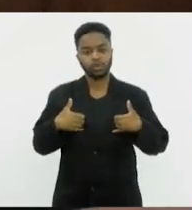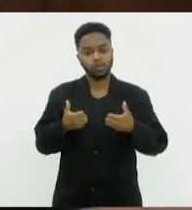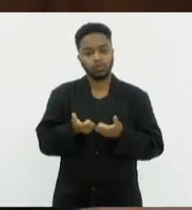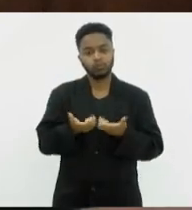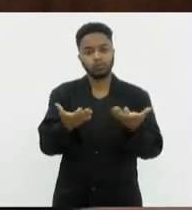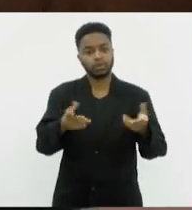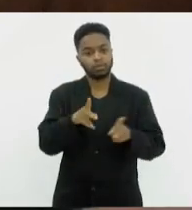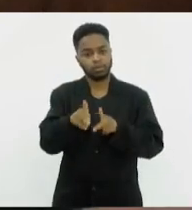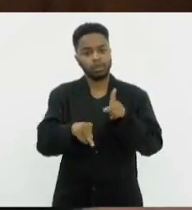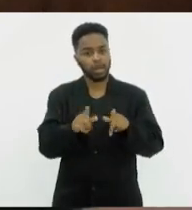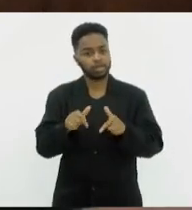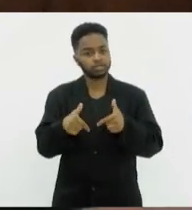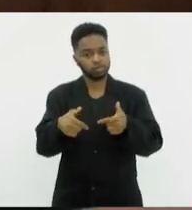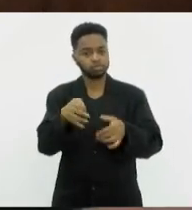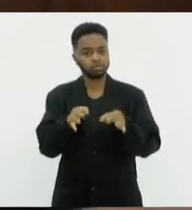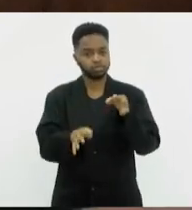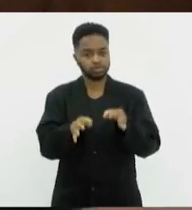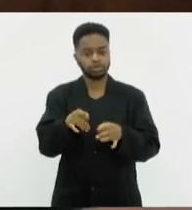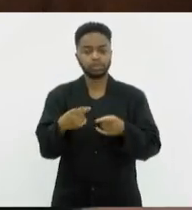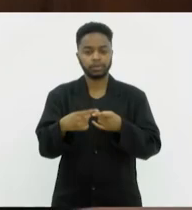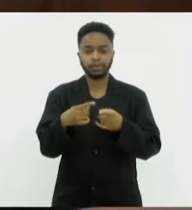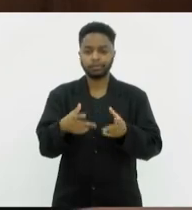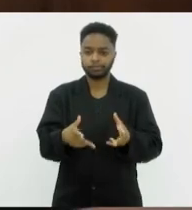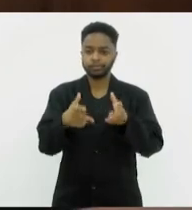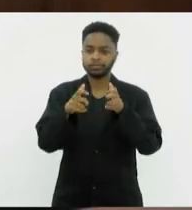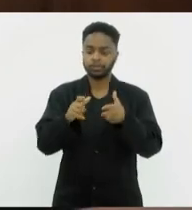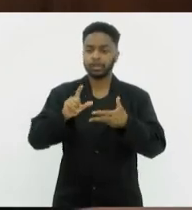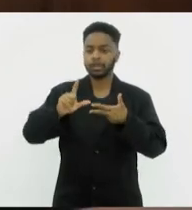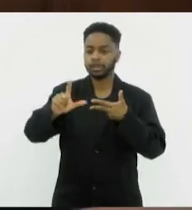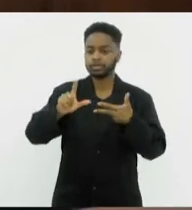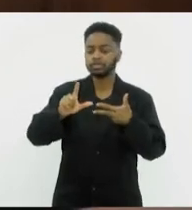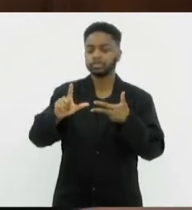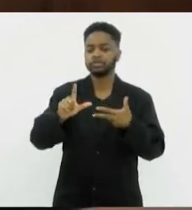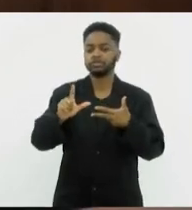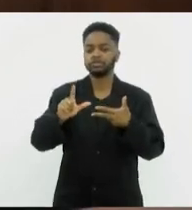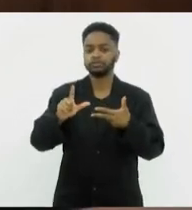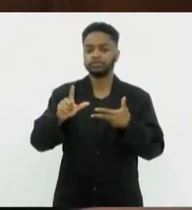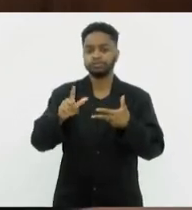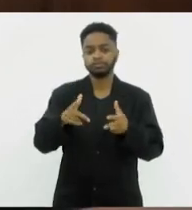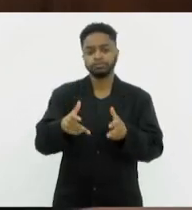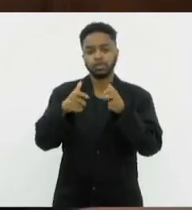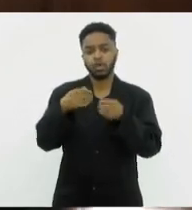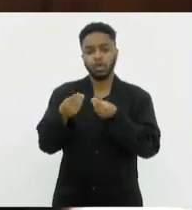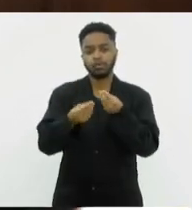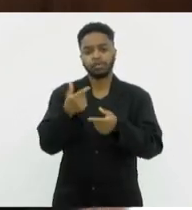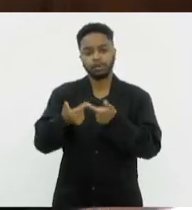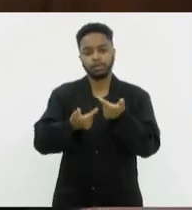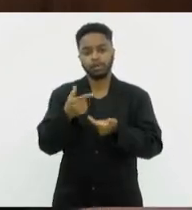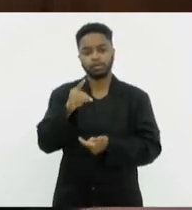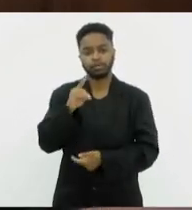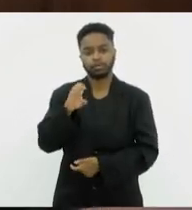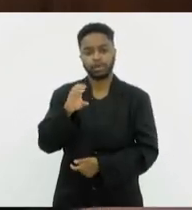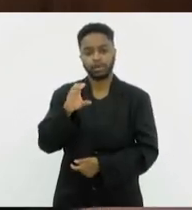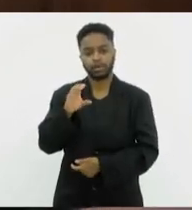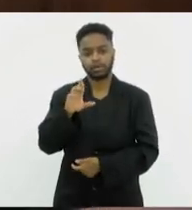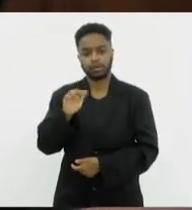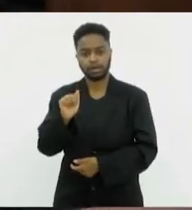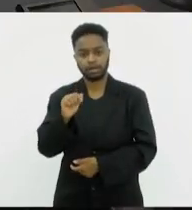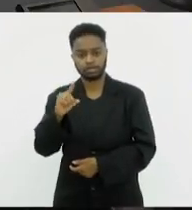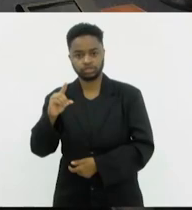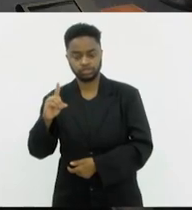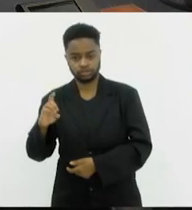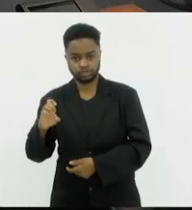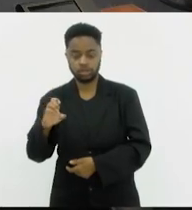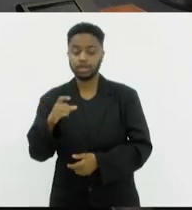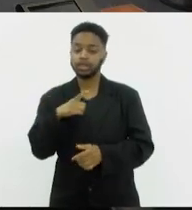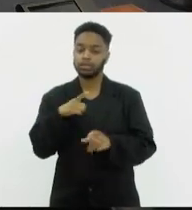um ato de justiça, que é o reconhecimento do Poder Legislativo ao trabalho da DECRAD. Obrigado, deputado Átila.